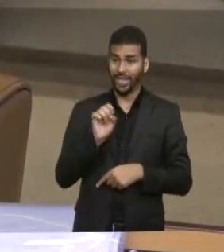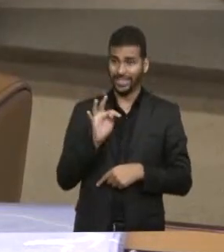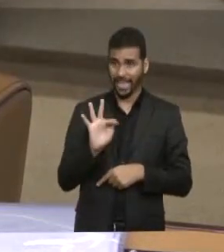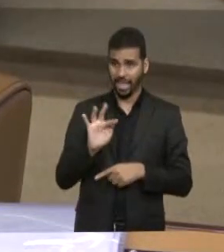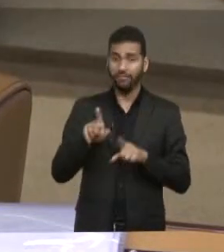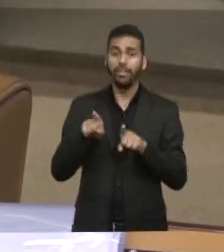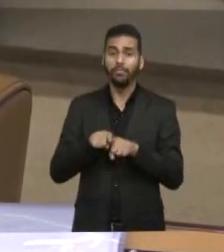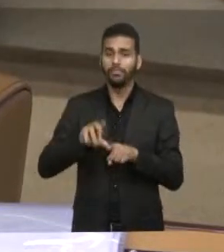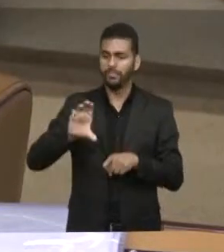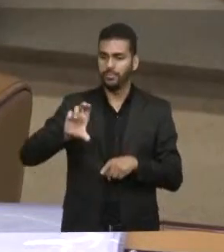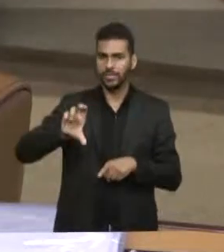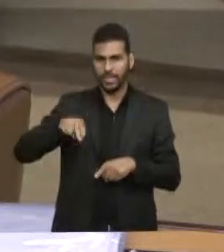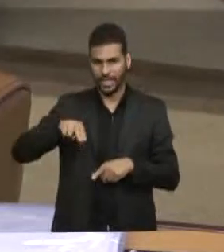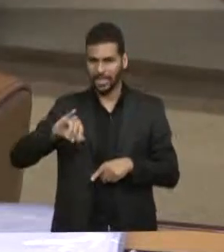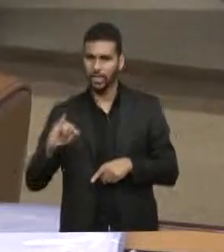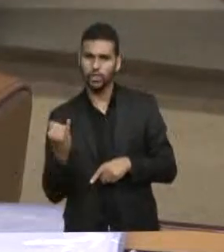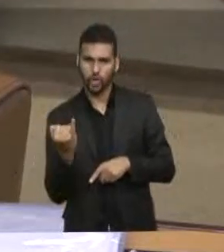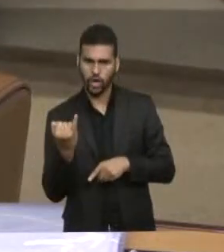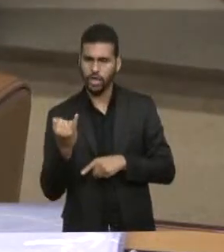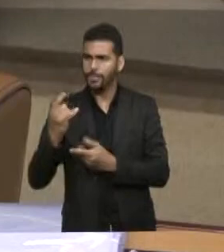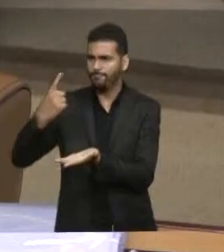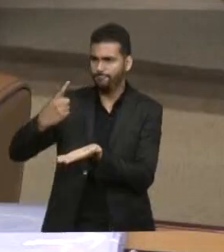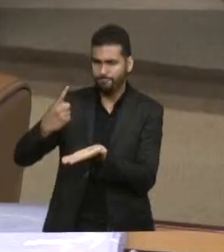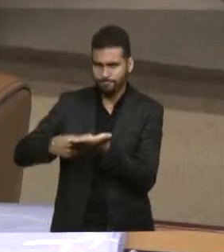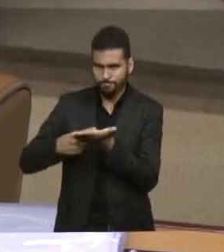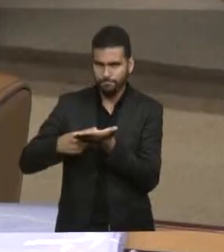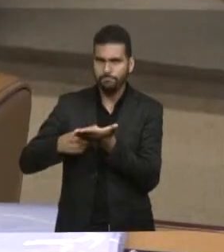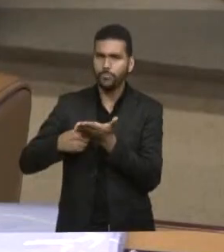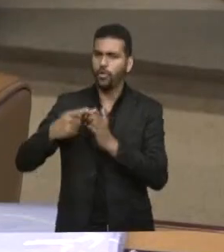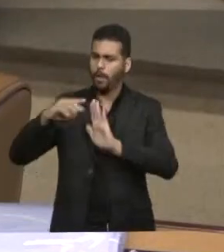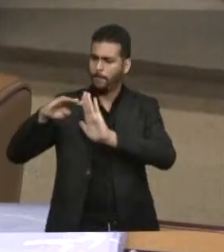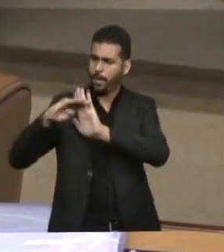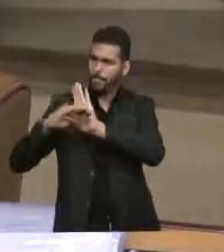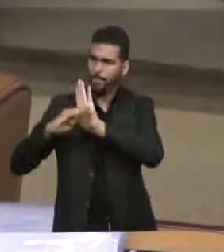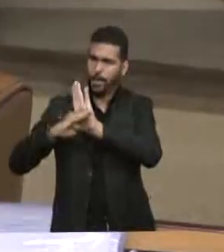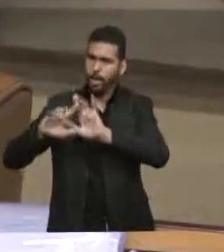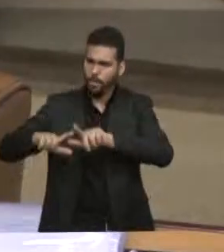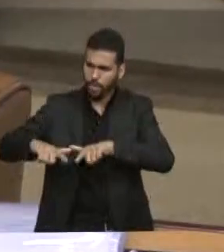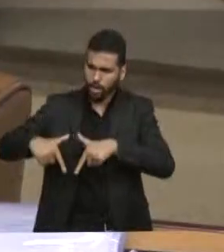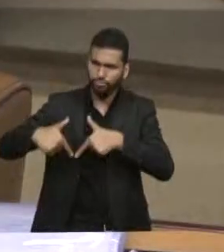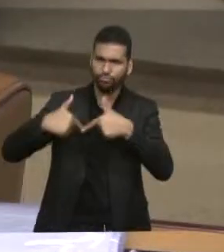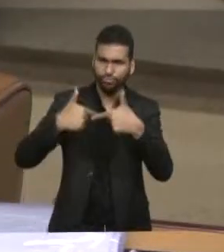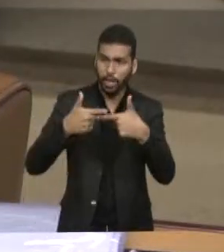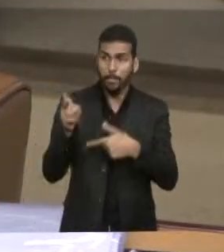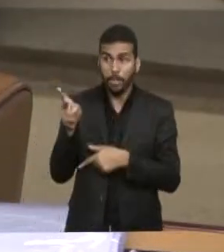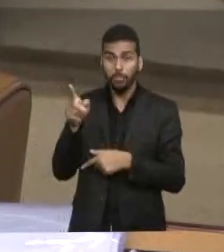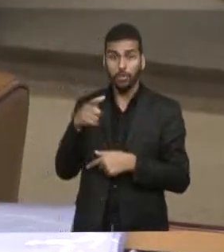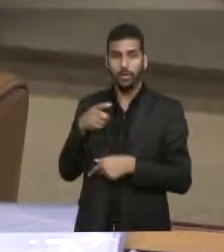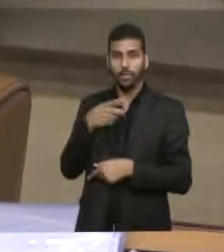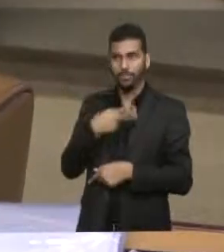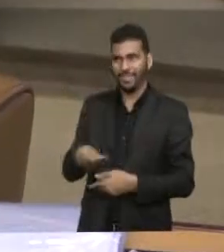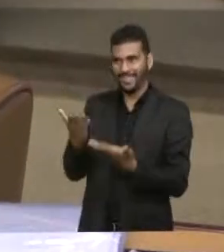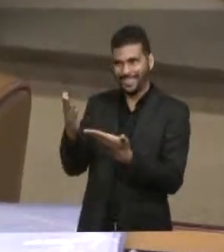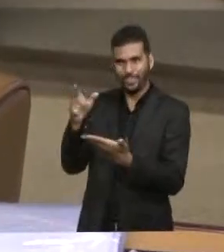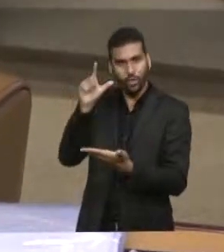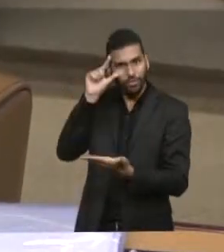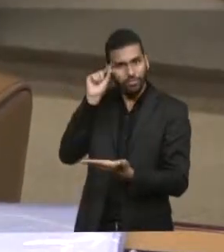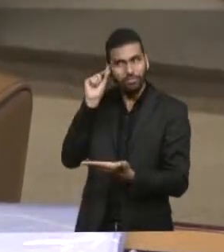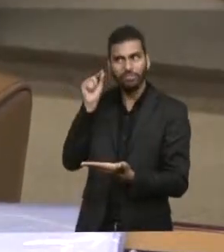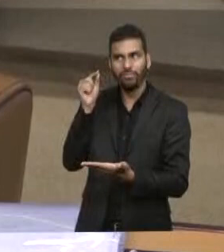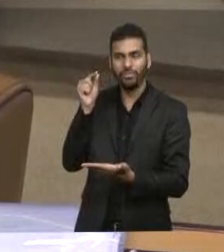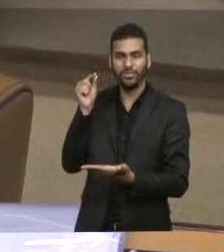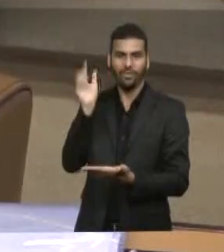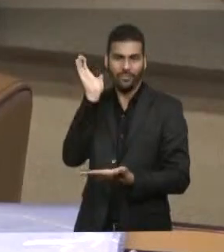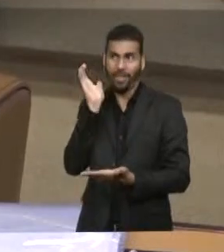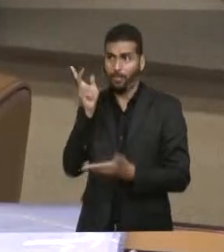tome as medidas necessárias para que é ainda na sua gestão é esse